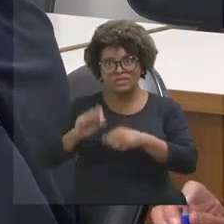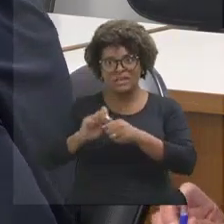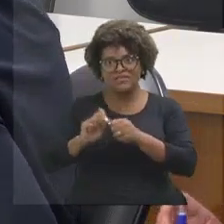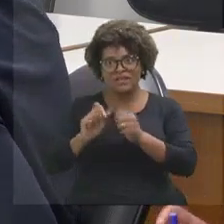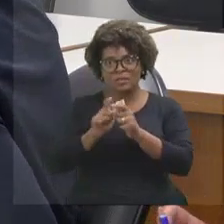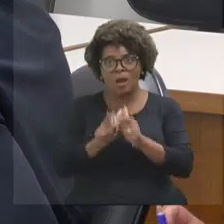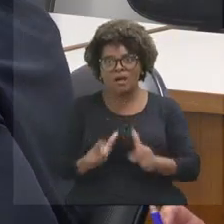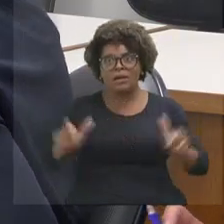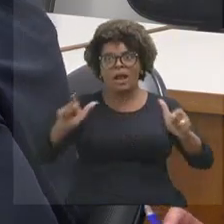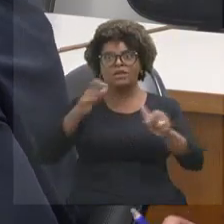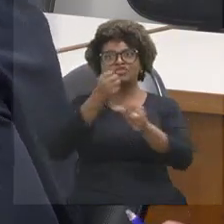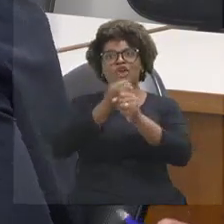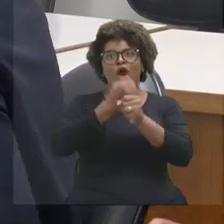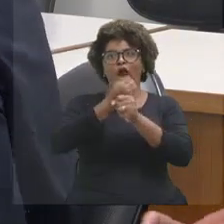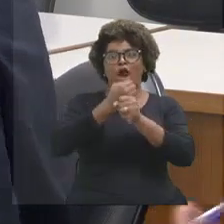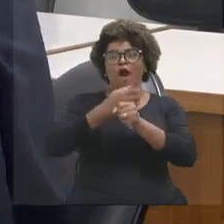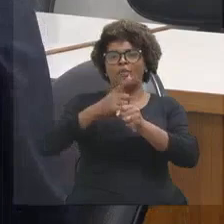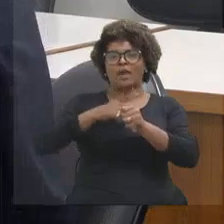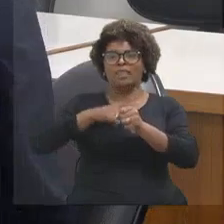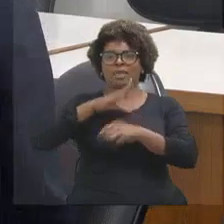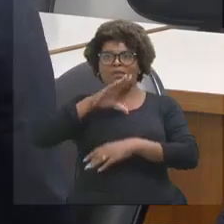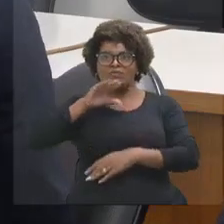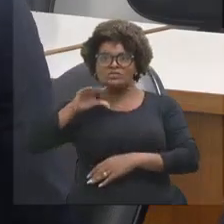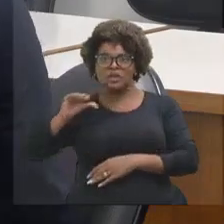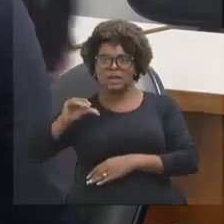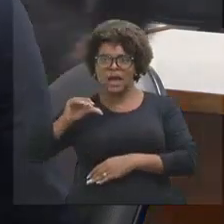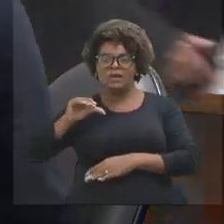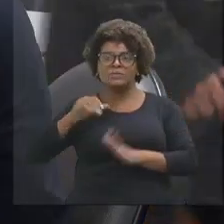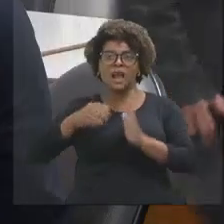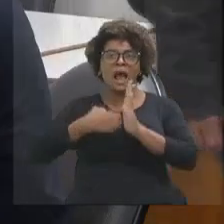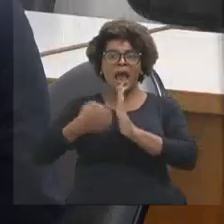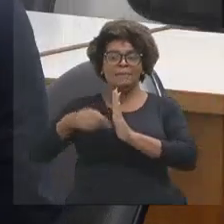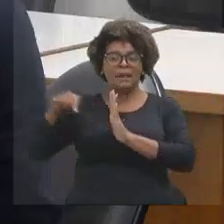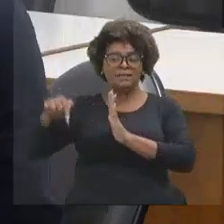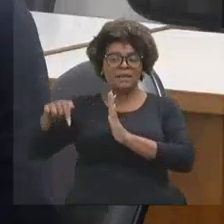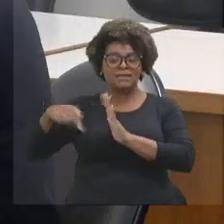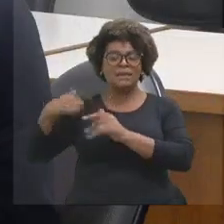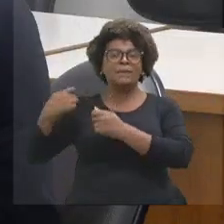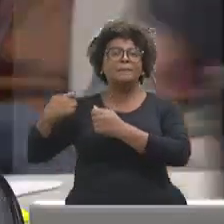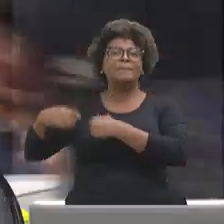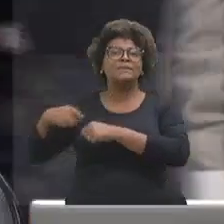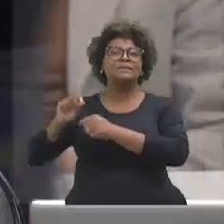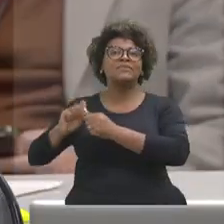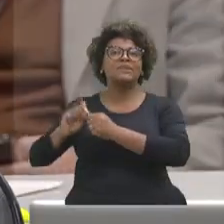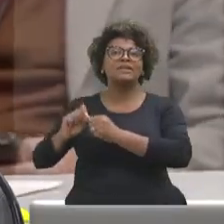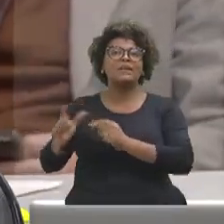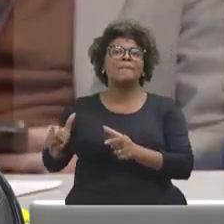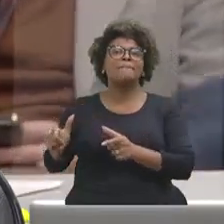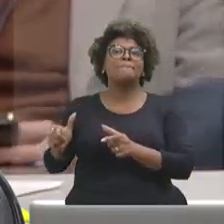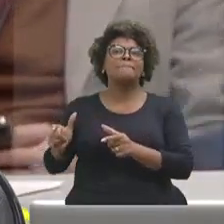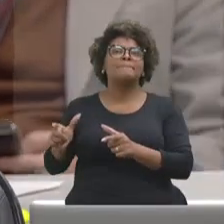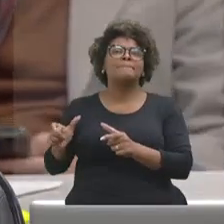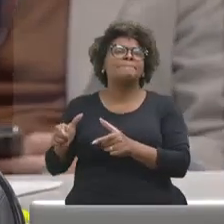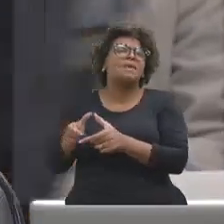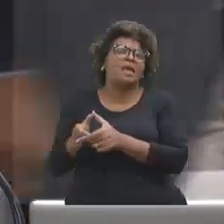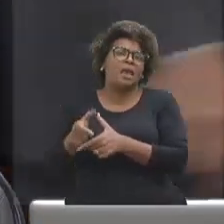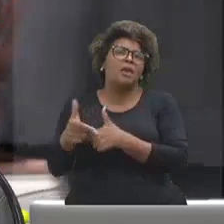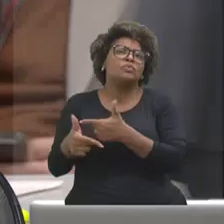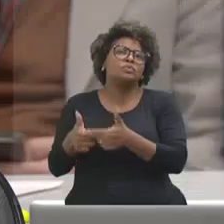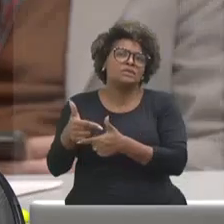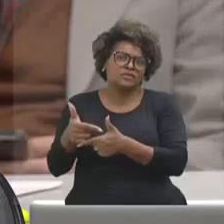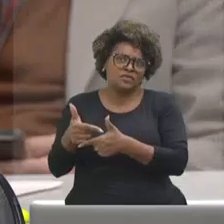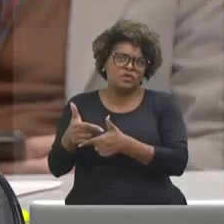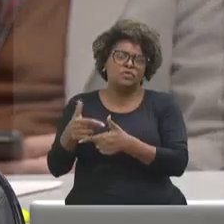que a gente quer aquele tanto de funcionário nós vamos a empresa vai conseguir executar pequenos serviços pode falar pequeno serviço por isso que nós temos alguns